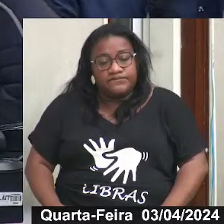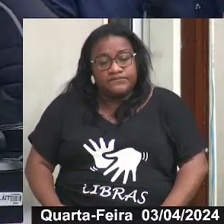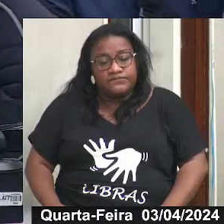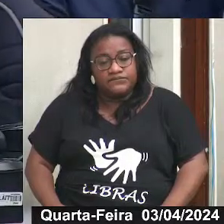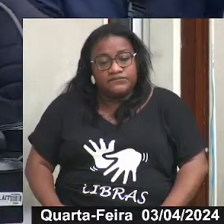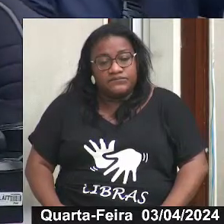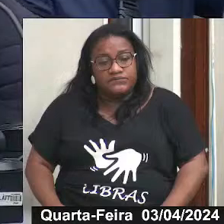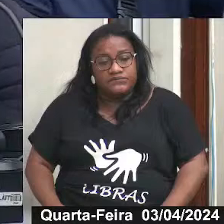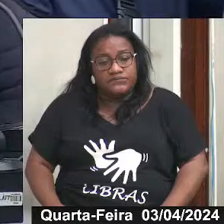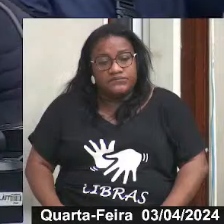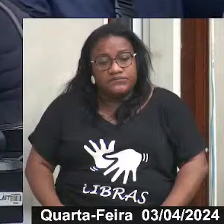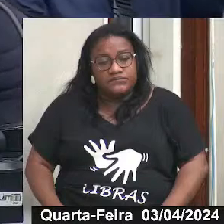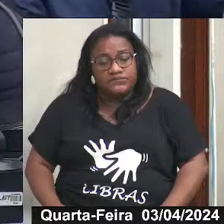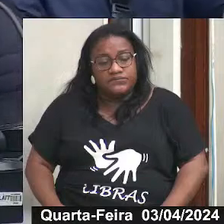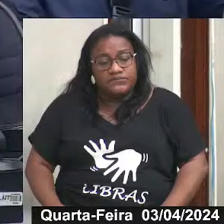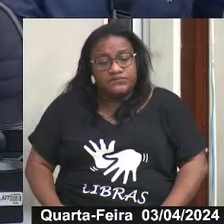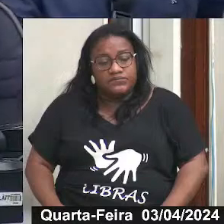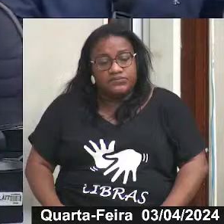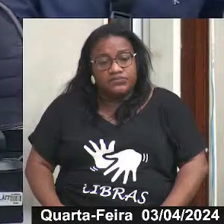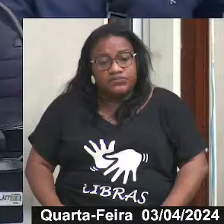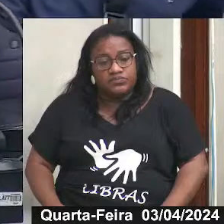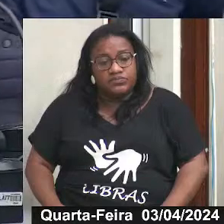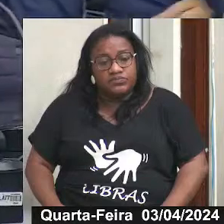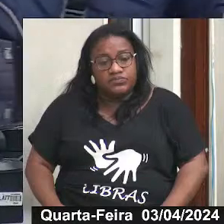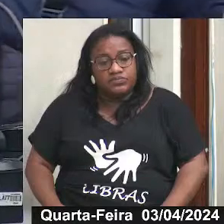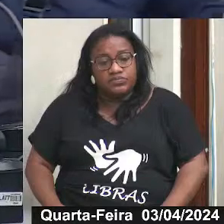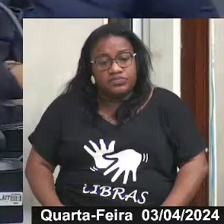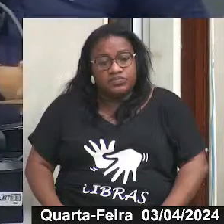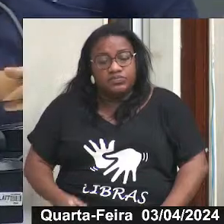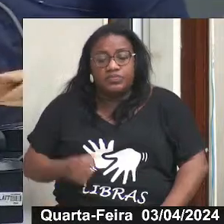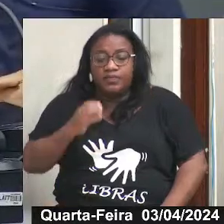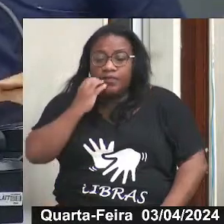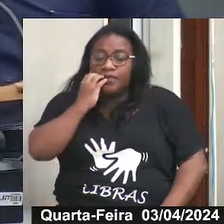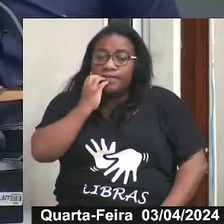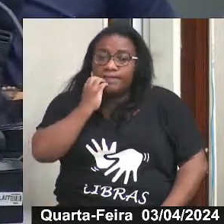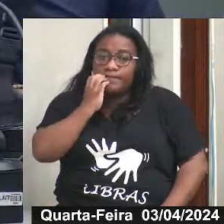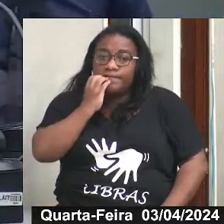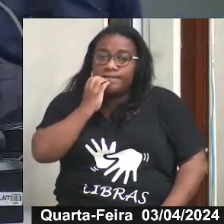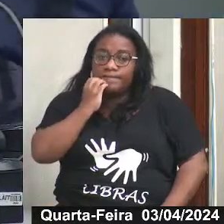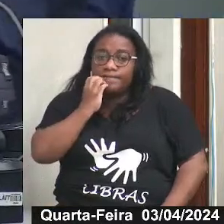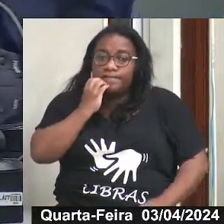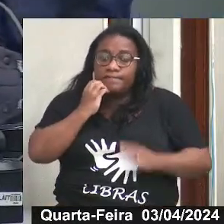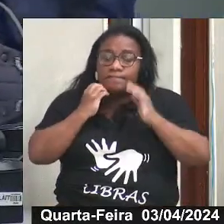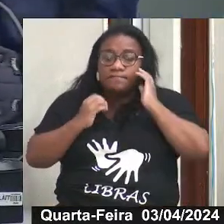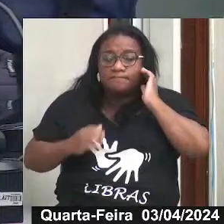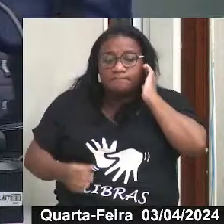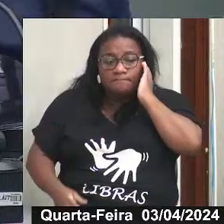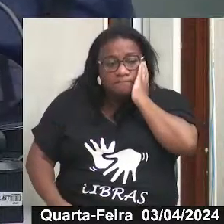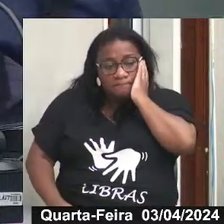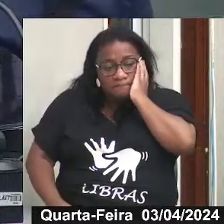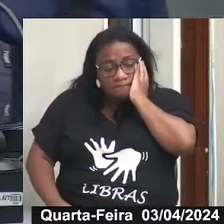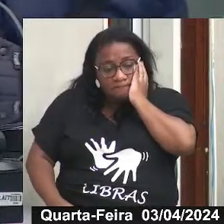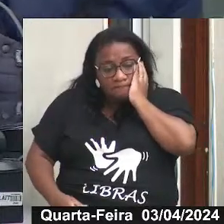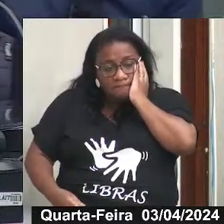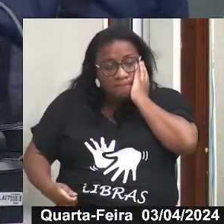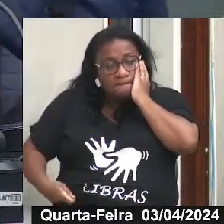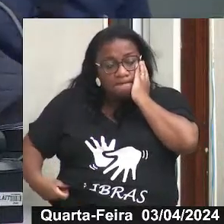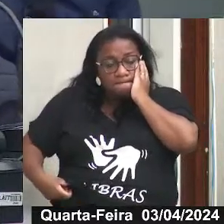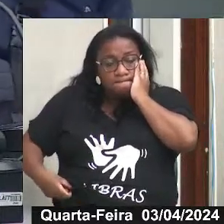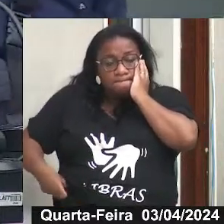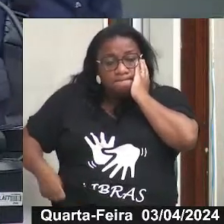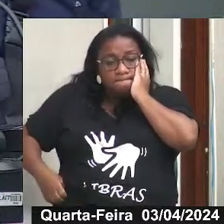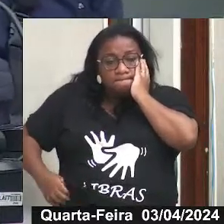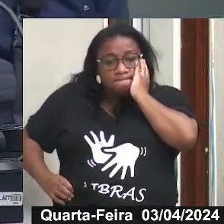ex-secretário Luiz Depósito e agora sempre vereador. Agradecer ao Luiz aí a parceria enquanto ele esteve lá na secretaria. Foi um secretário muito